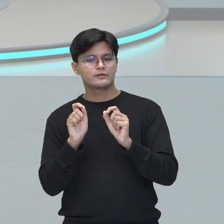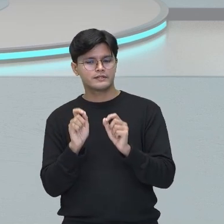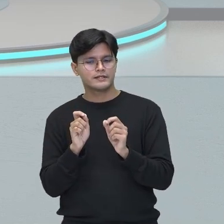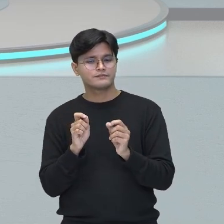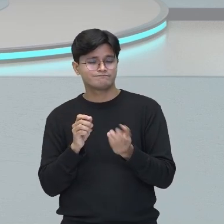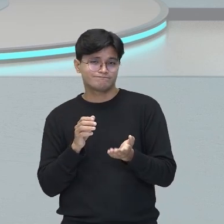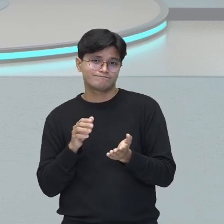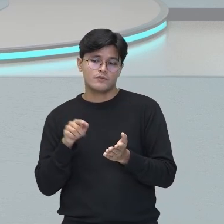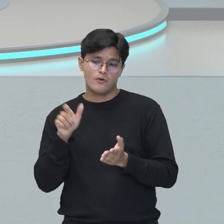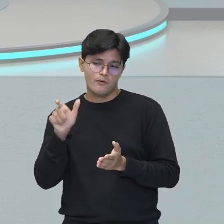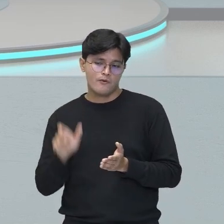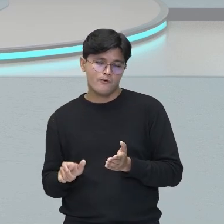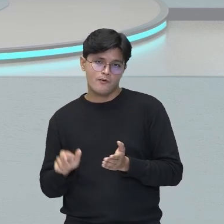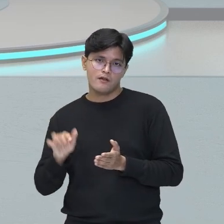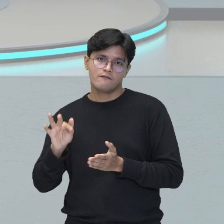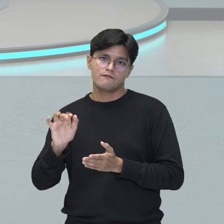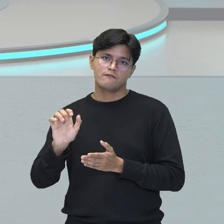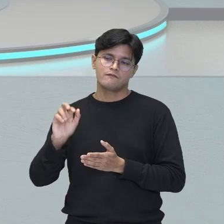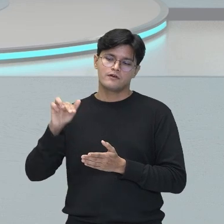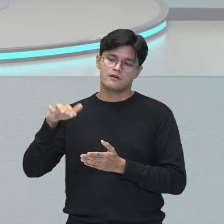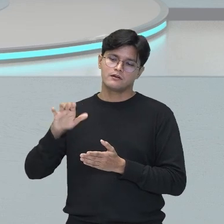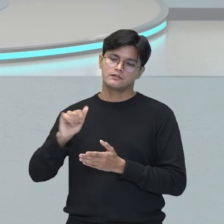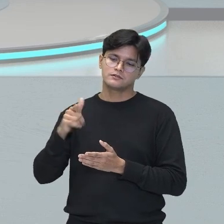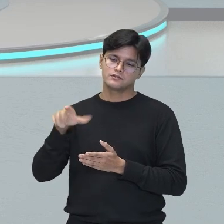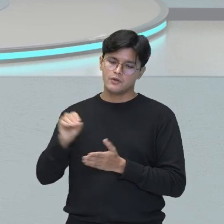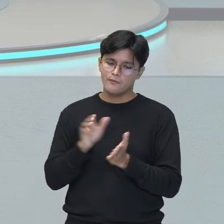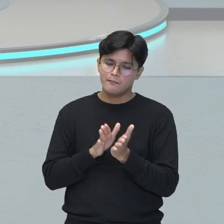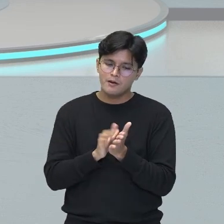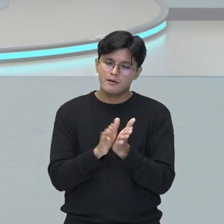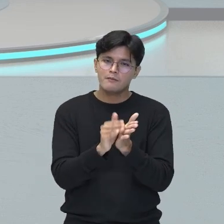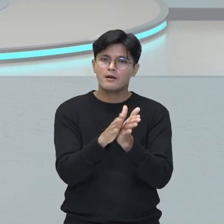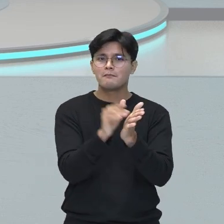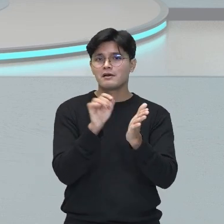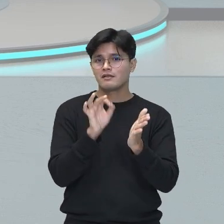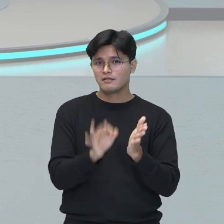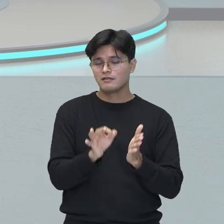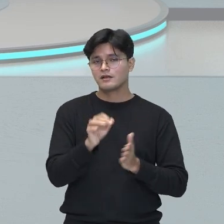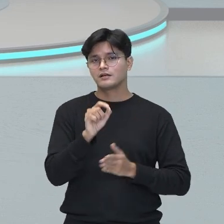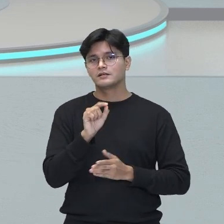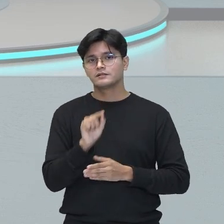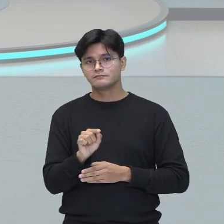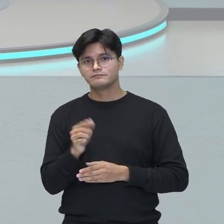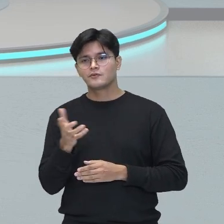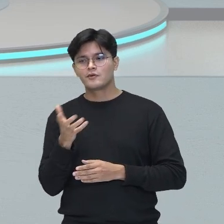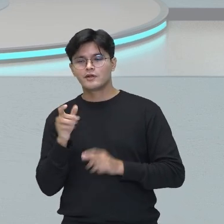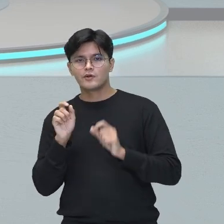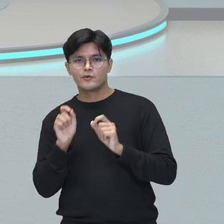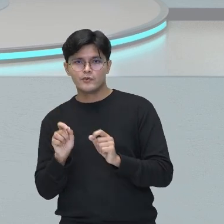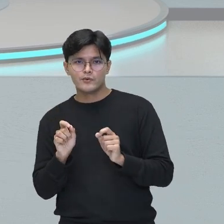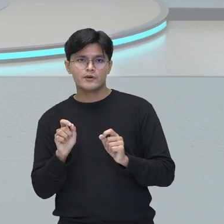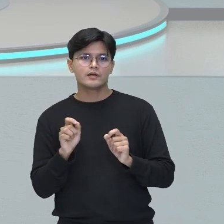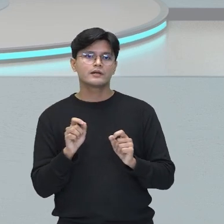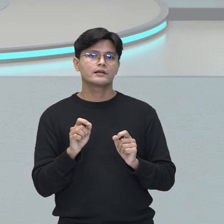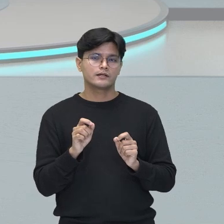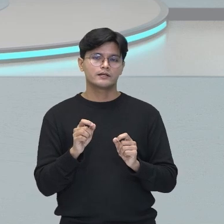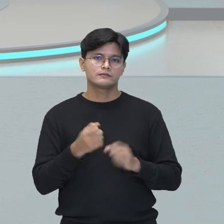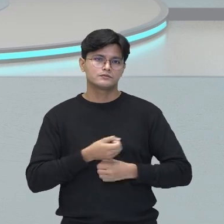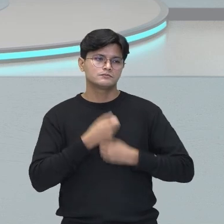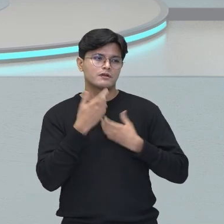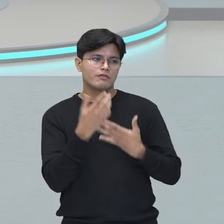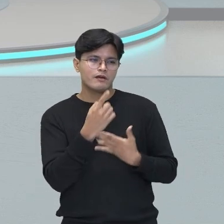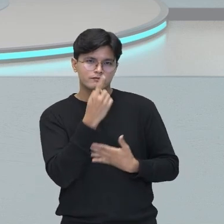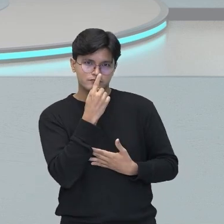saco né porque ele queria Ness se mostrar ali né era a gente lá próxima do dos